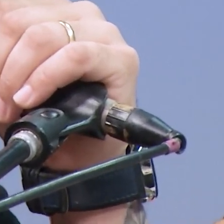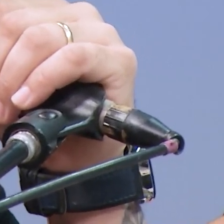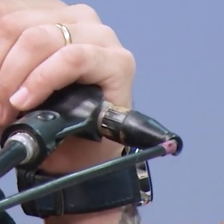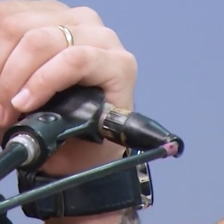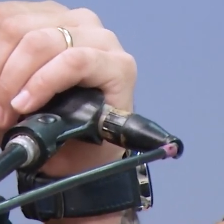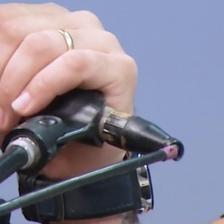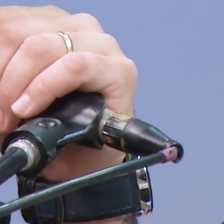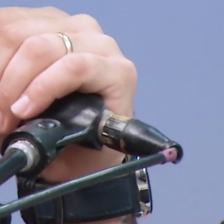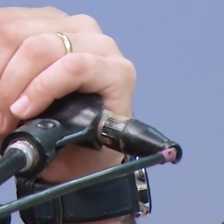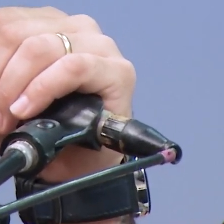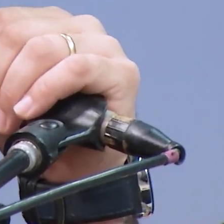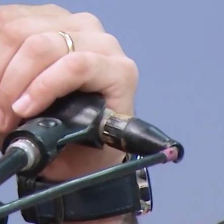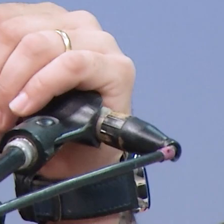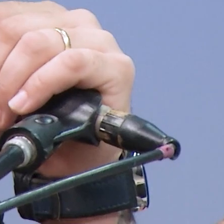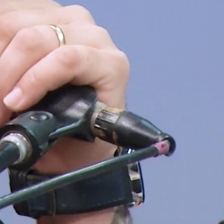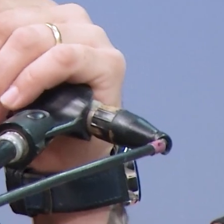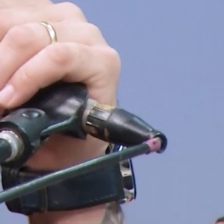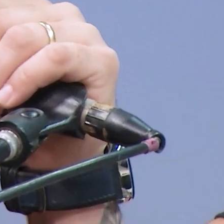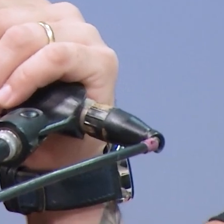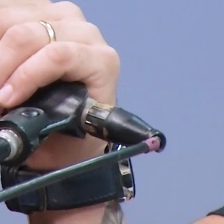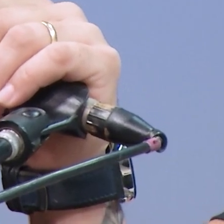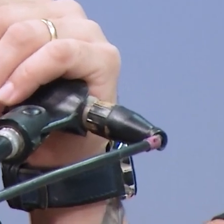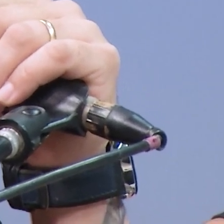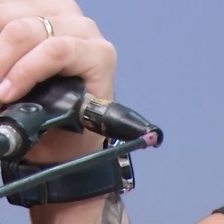Por favor,